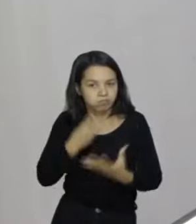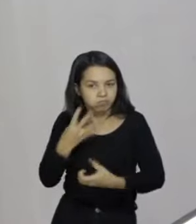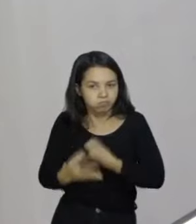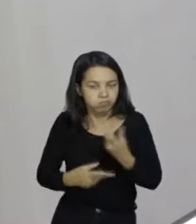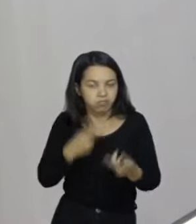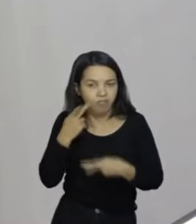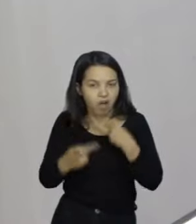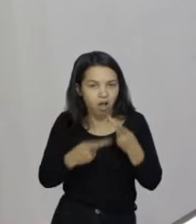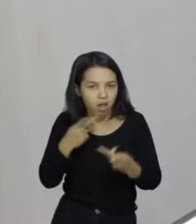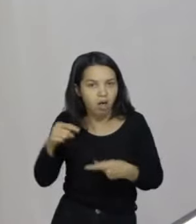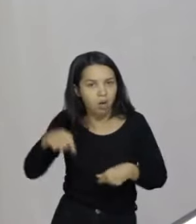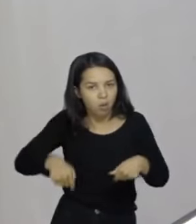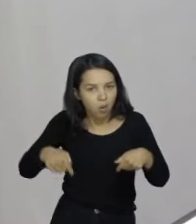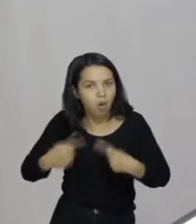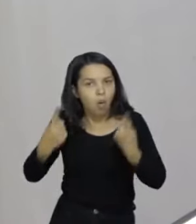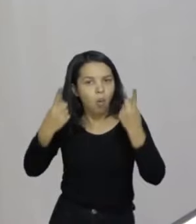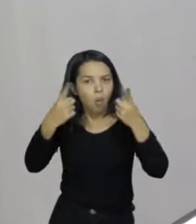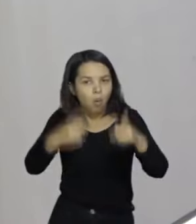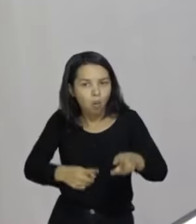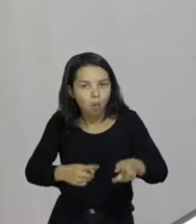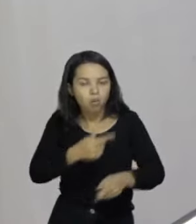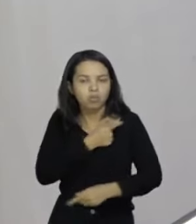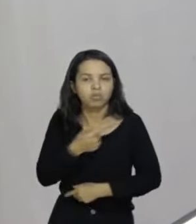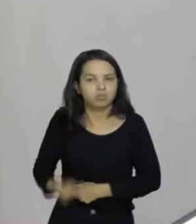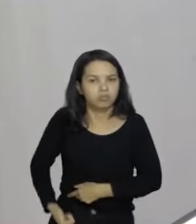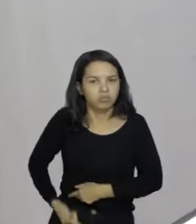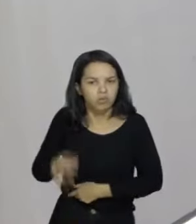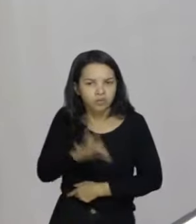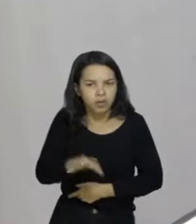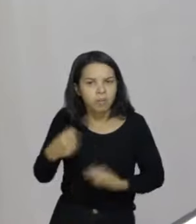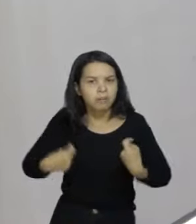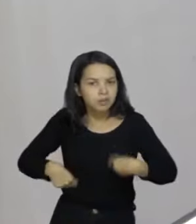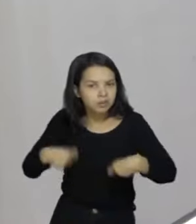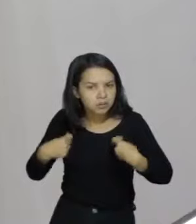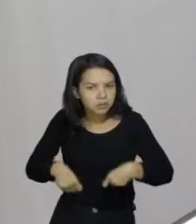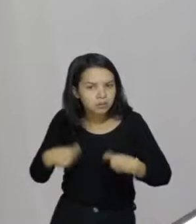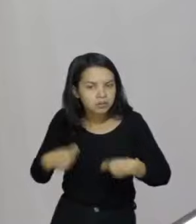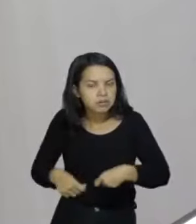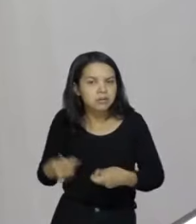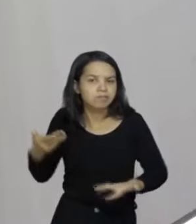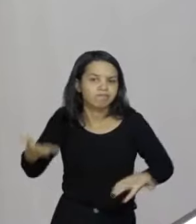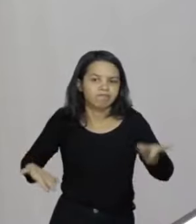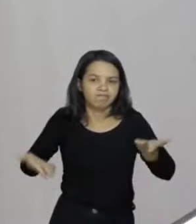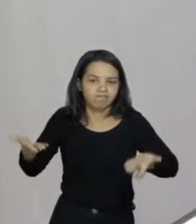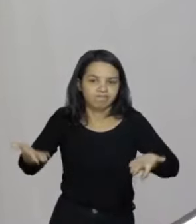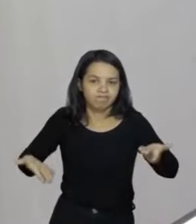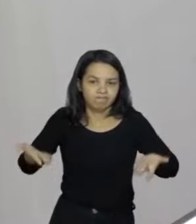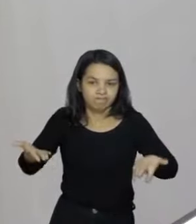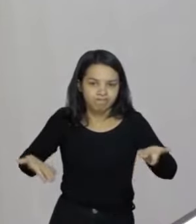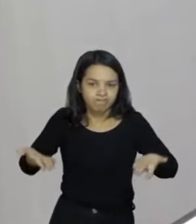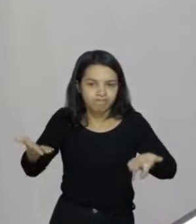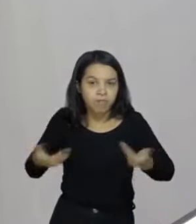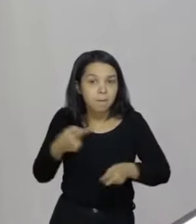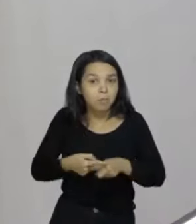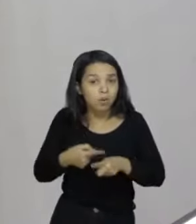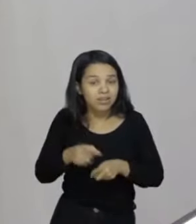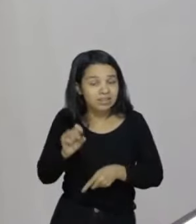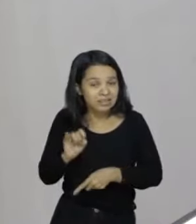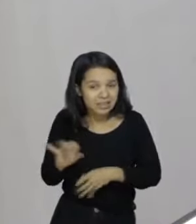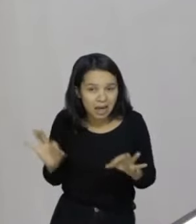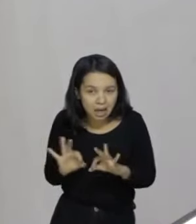né contra o governo federal é preciso buscar esse equilíbrio Porque causa o contrário